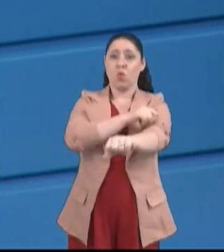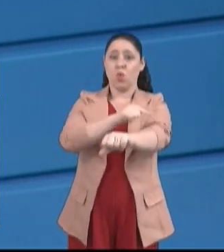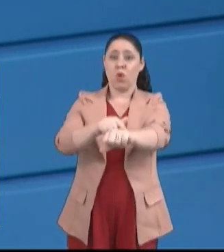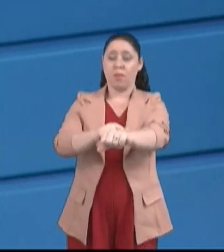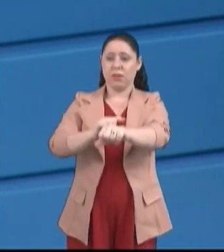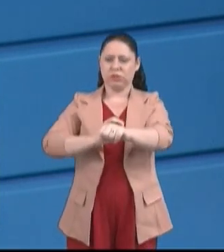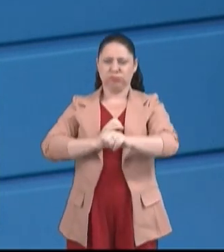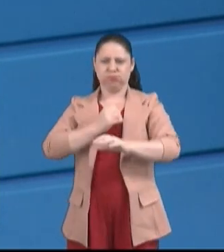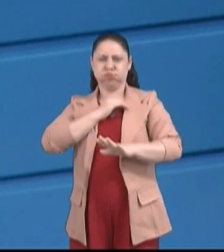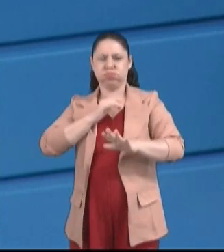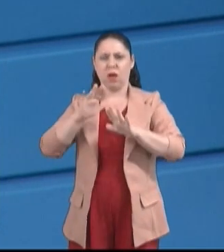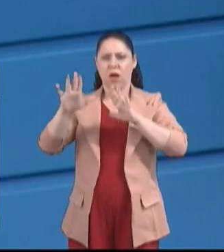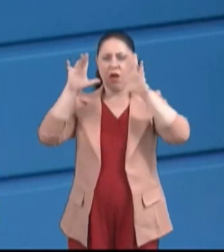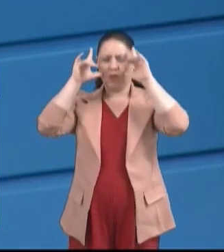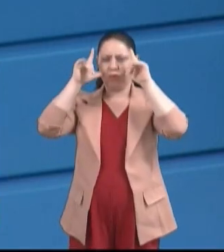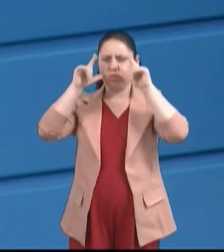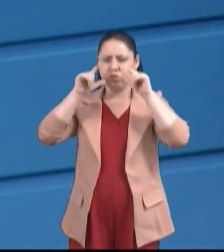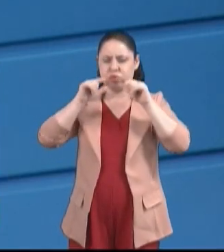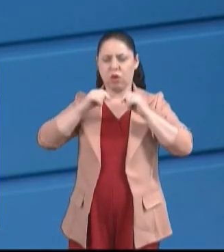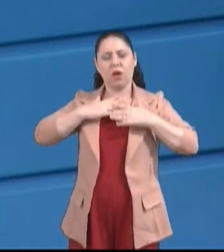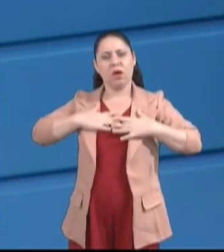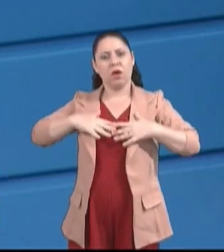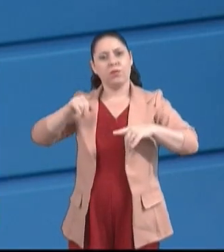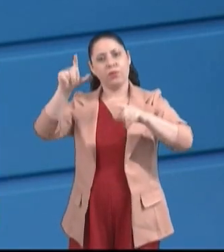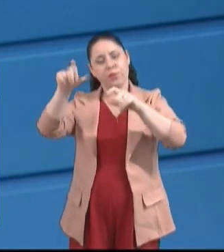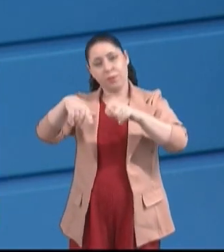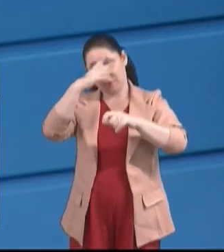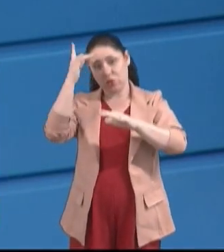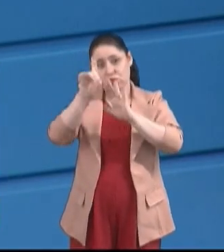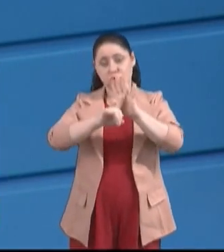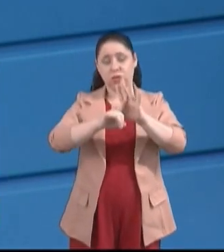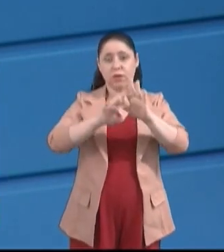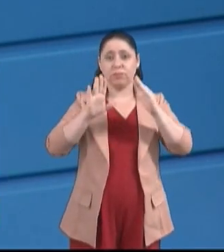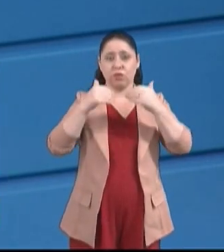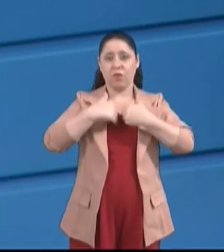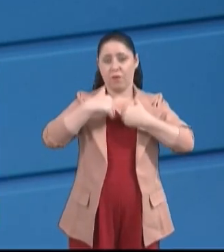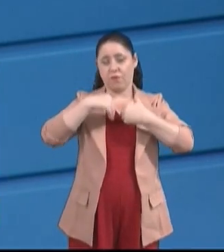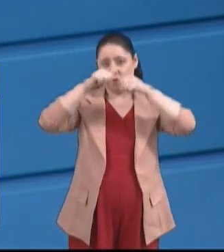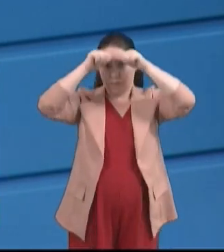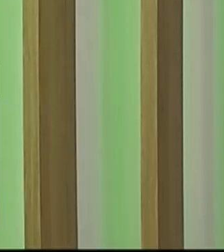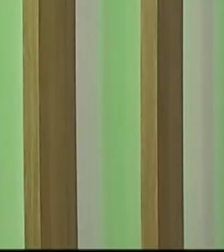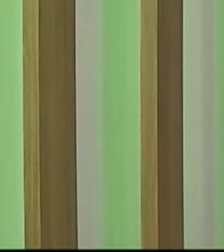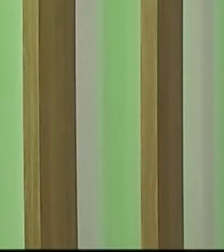comportamentos desafiadores, direitos da pessoa com TEA e da família.